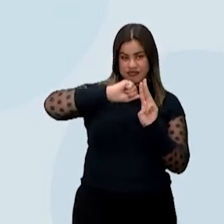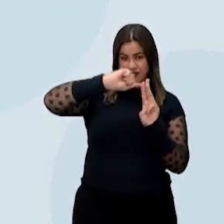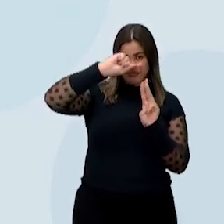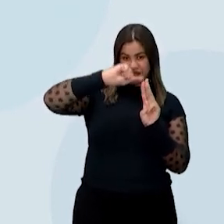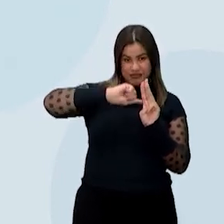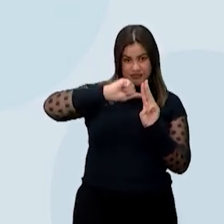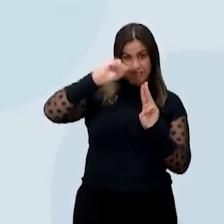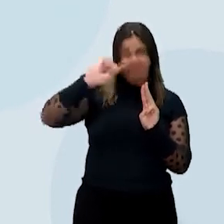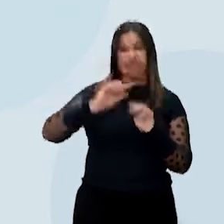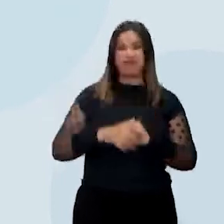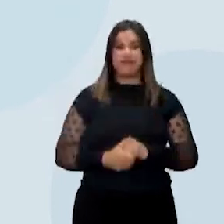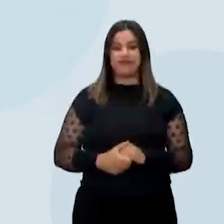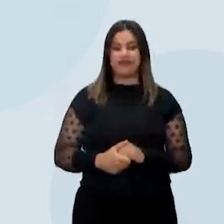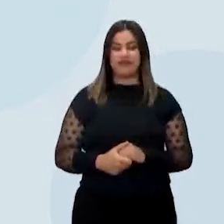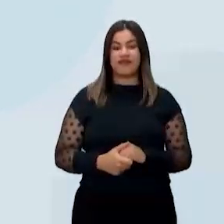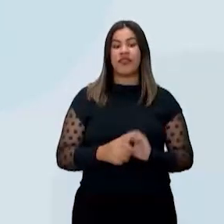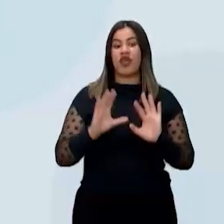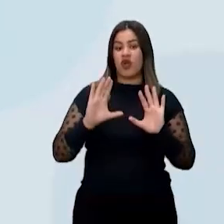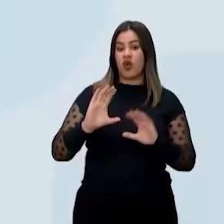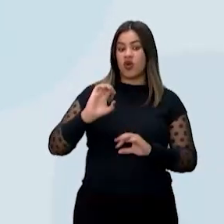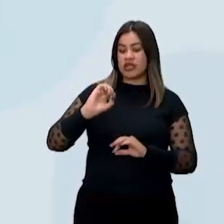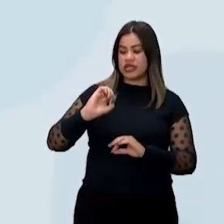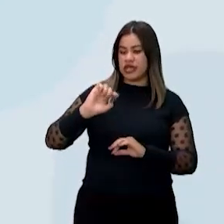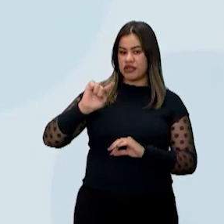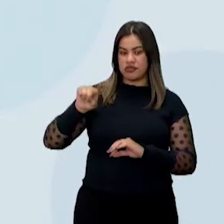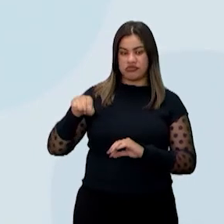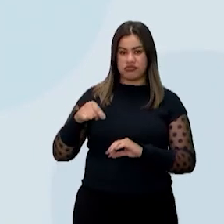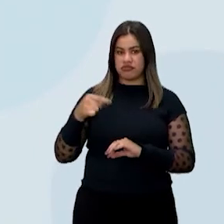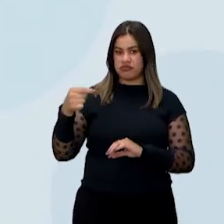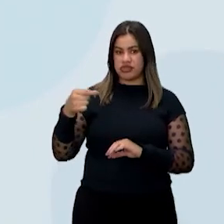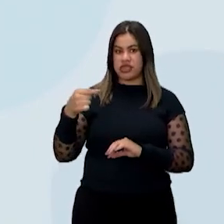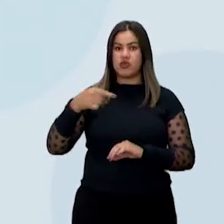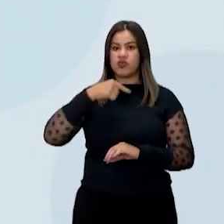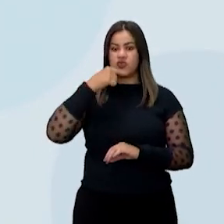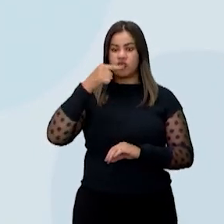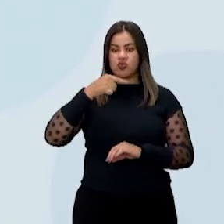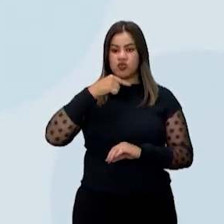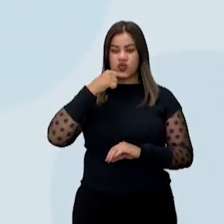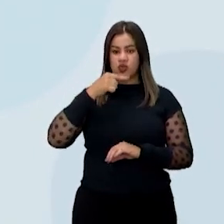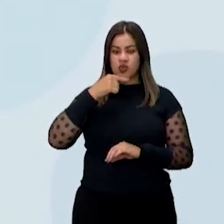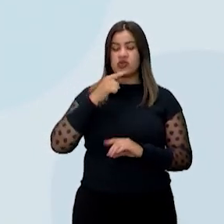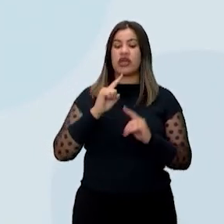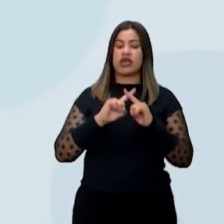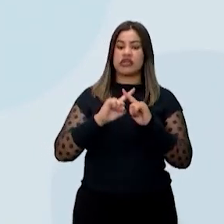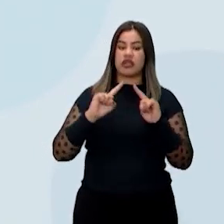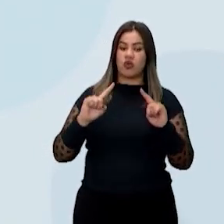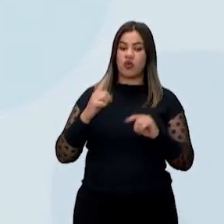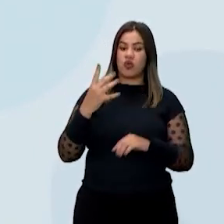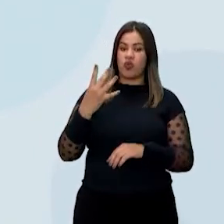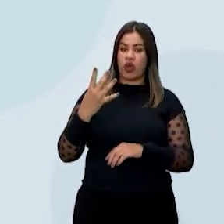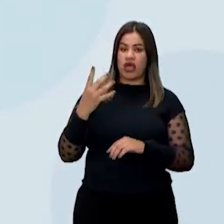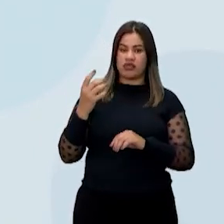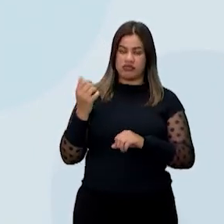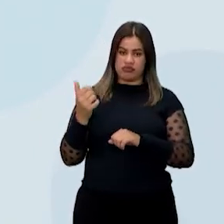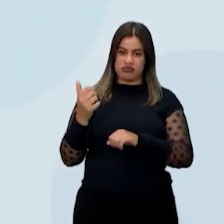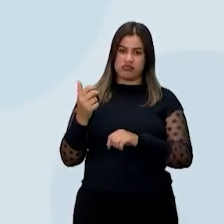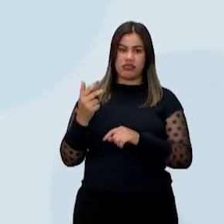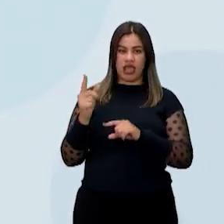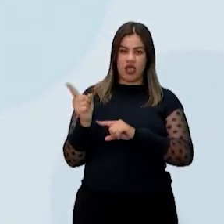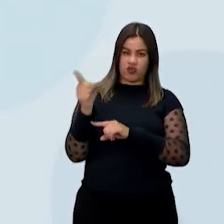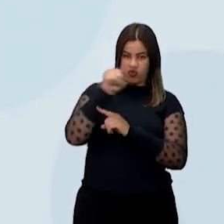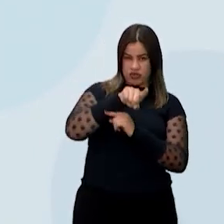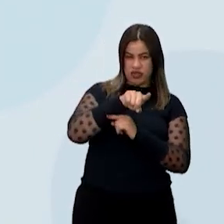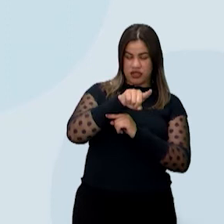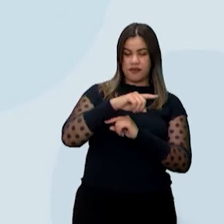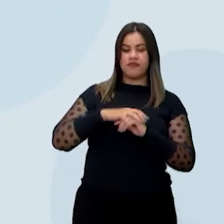né? Então, olha aqui, 0 não dá para tirar 6, eu empresto aqui, ó, tem 4, fica 3, eu empresto uma